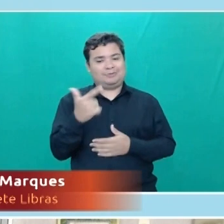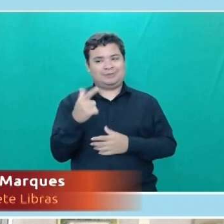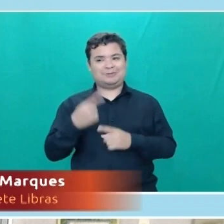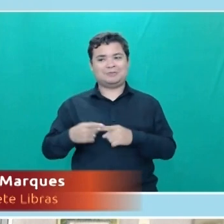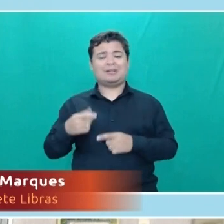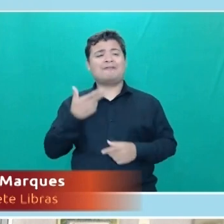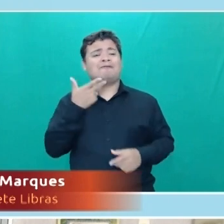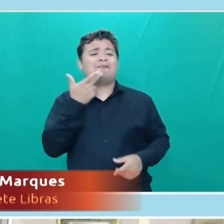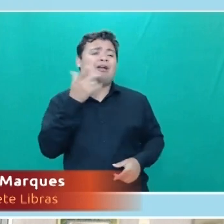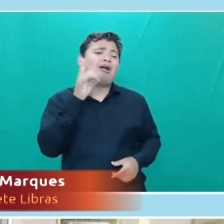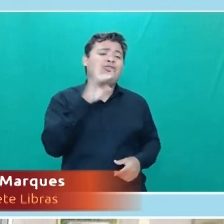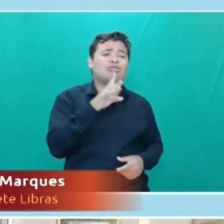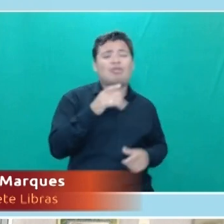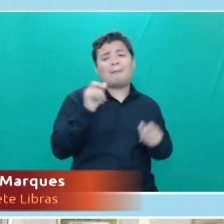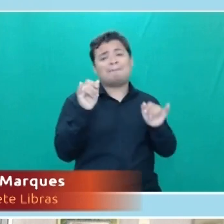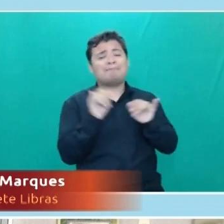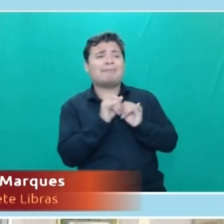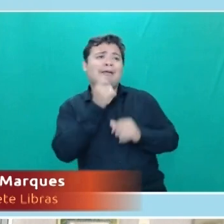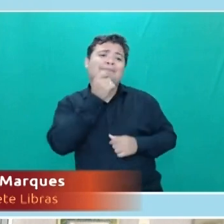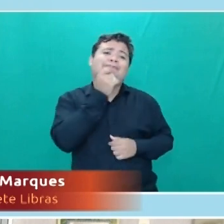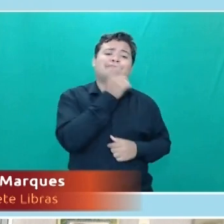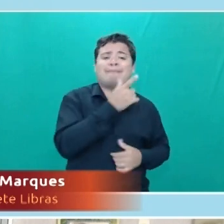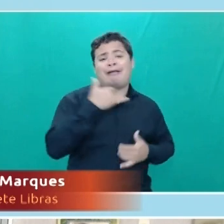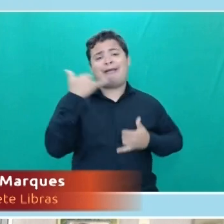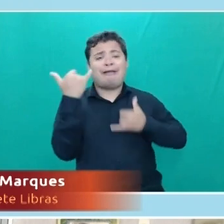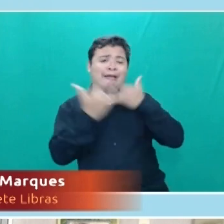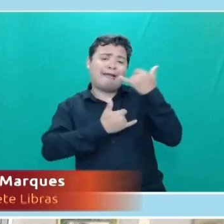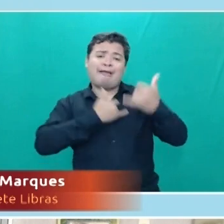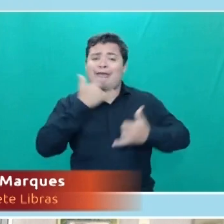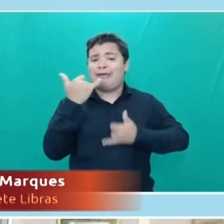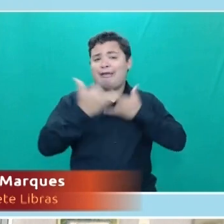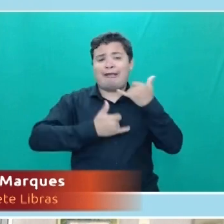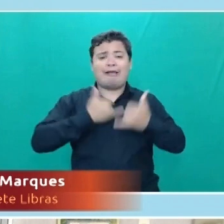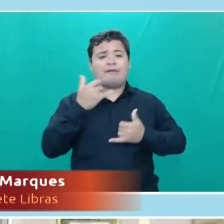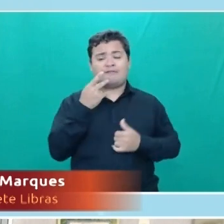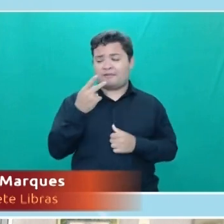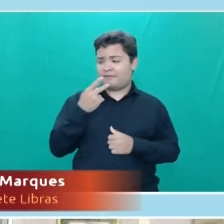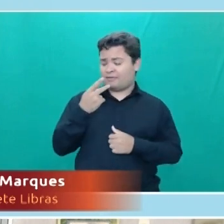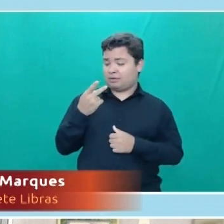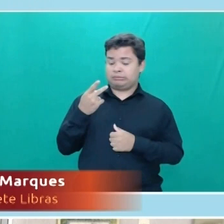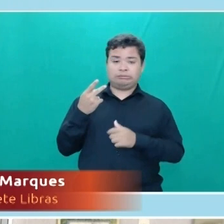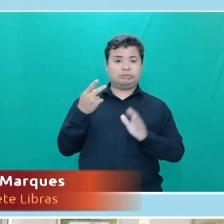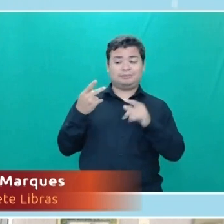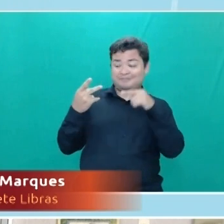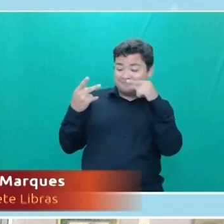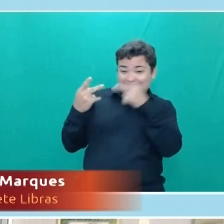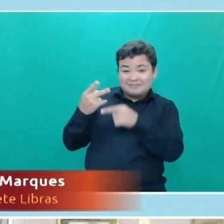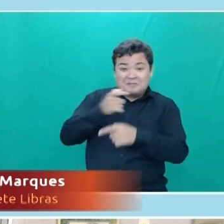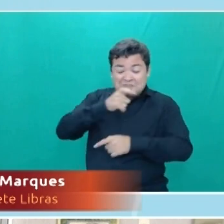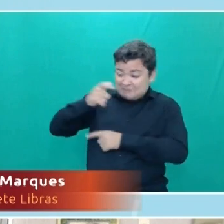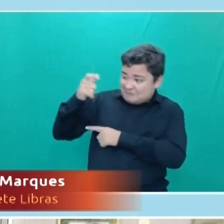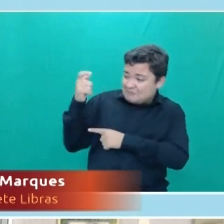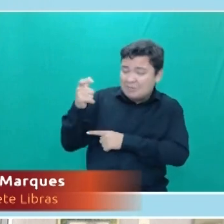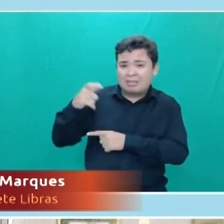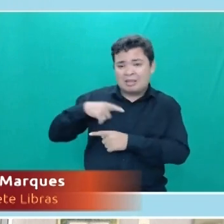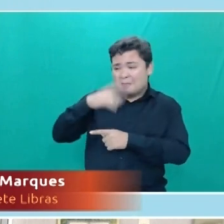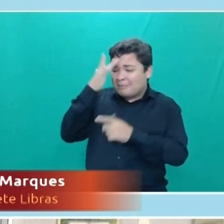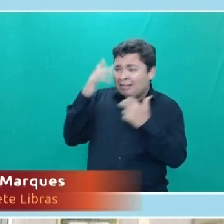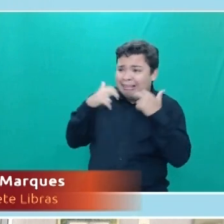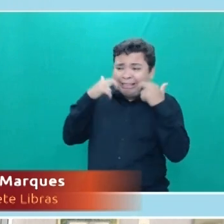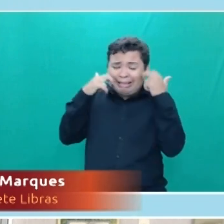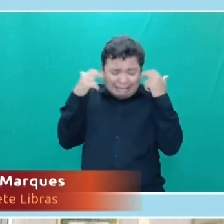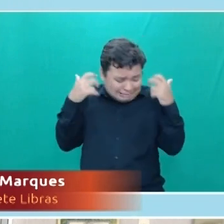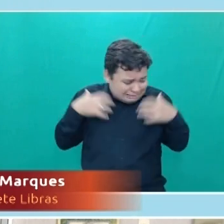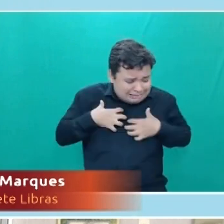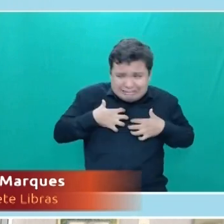mera piada, é uma mera brincadeira. E a gente sabe que se causa constrangimento, se causa dor, se agride, não é piada,